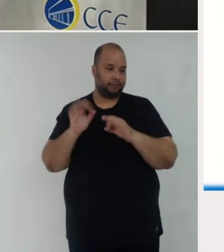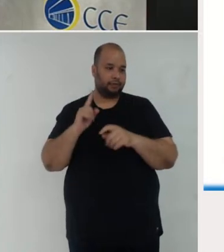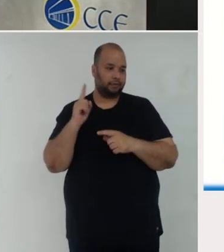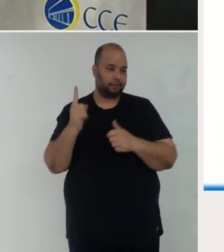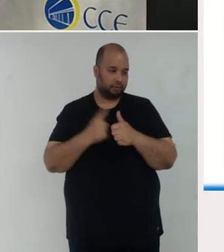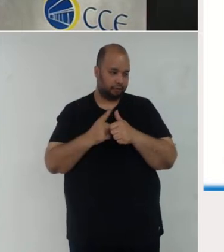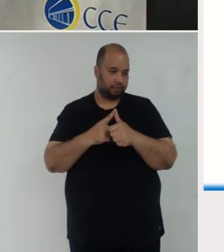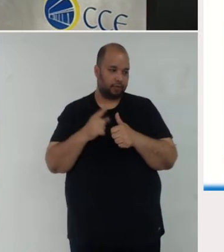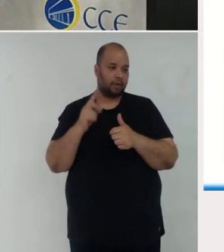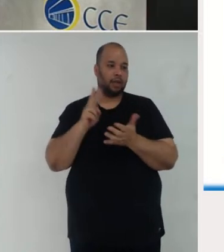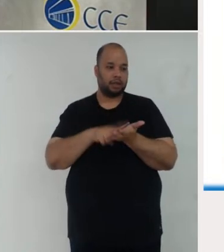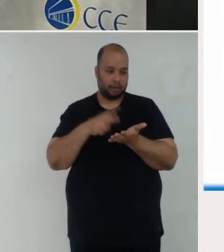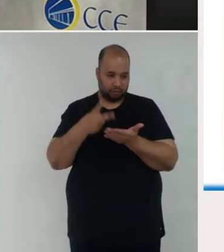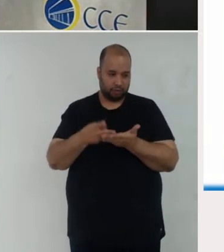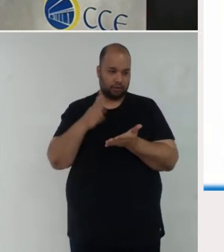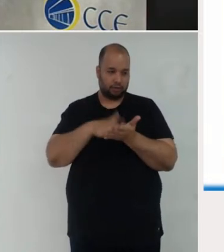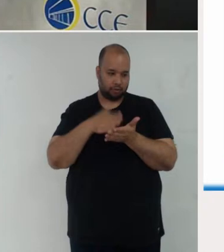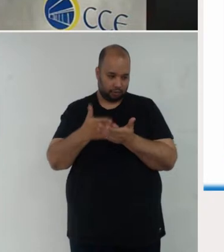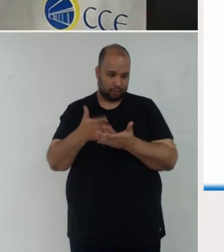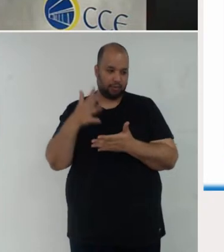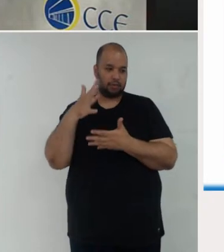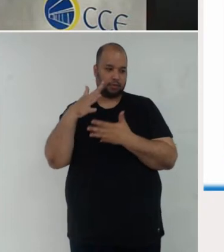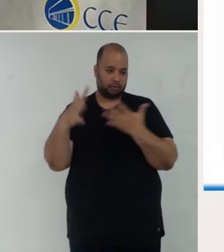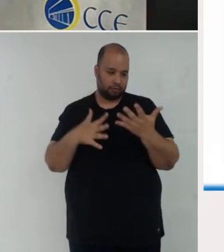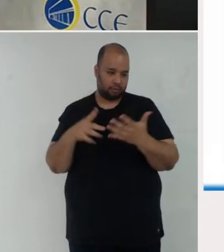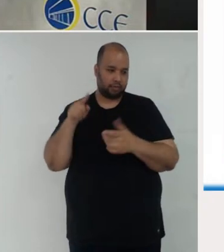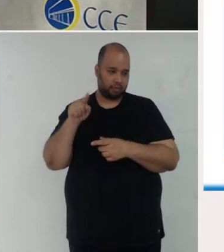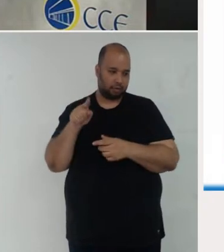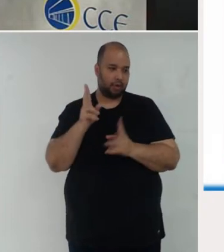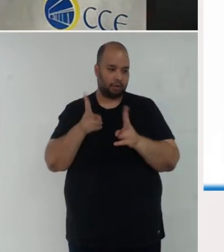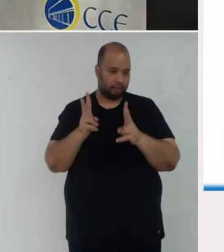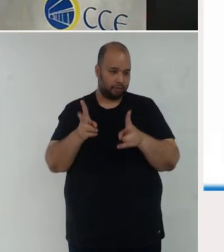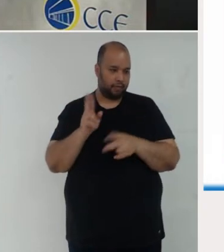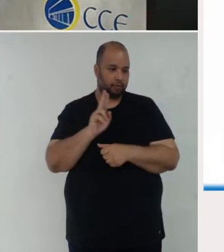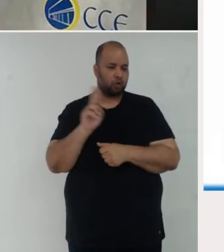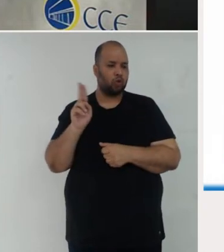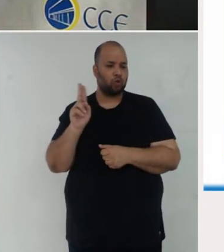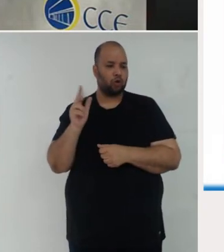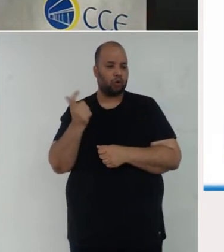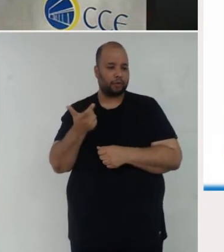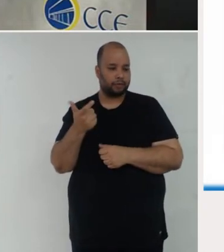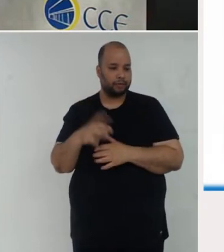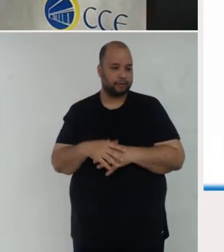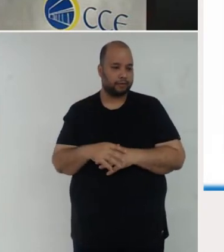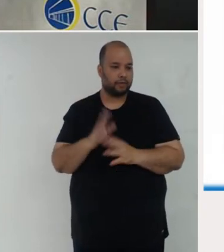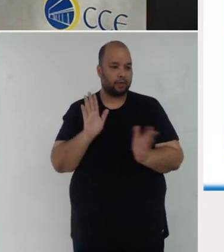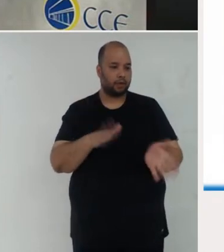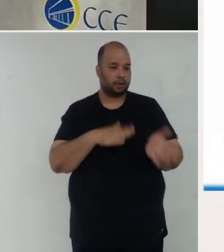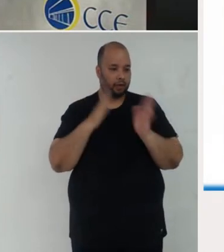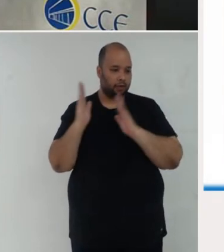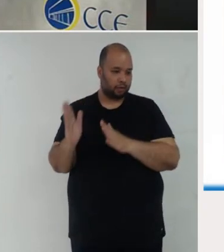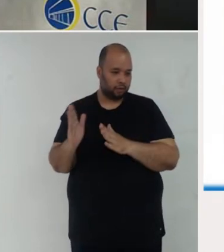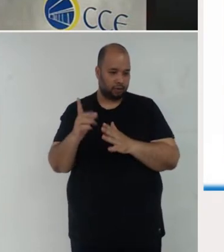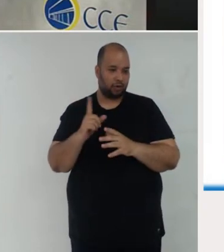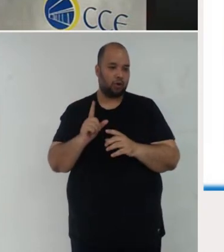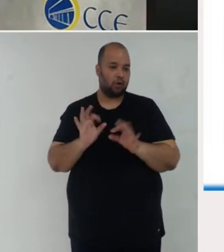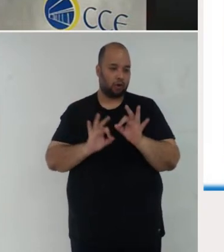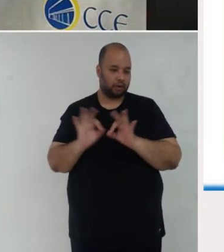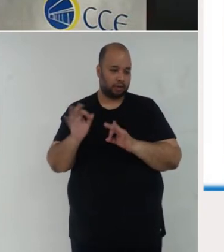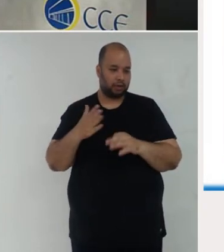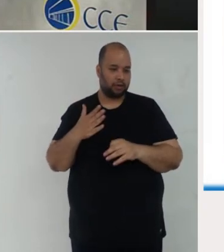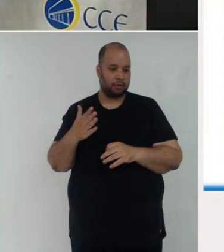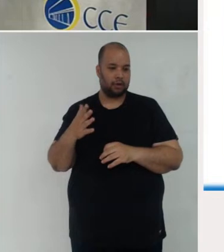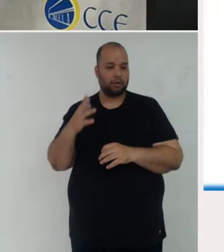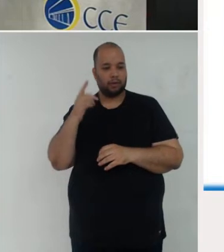chama Tradução e Interpretação de Línguas de Sinais, né? O próximo volume, que aí é organizado por mim e pela